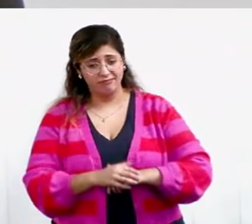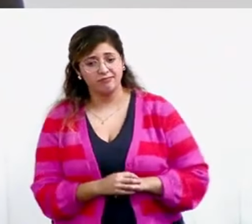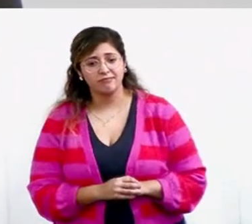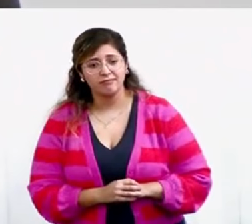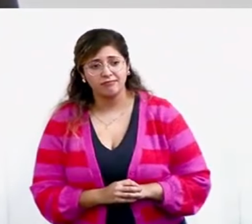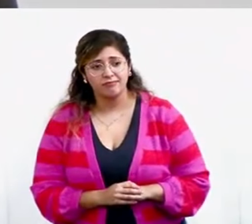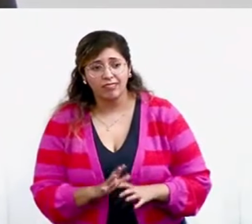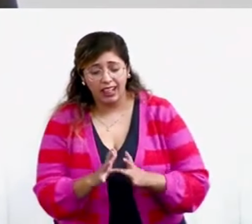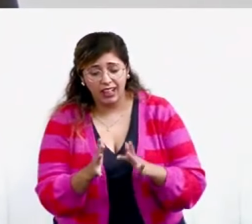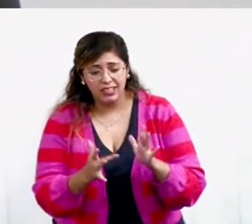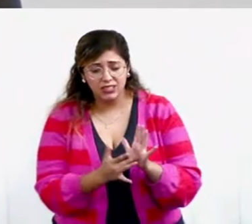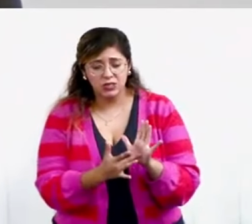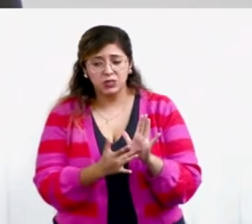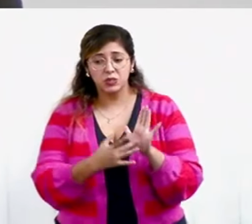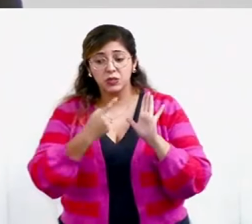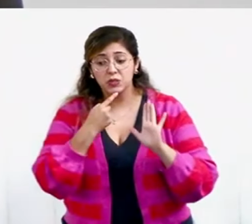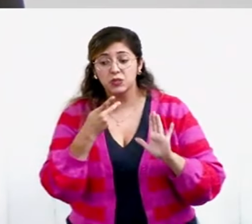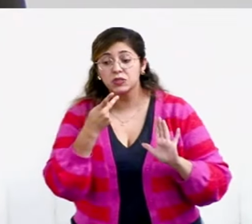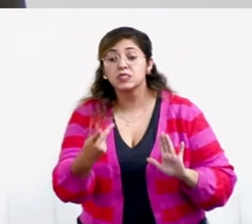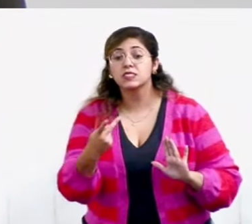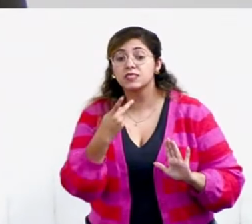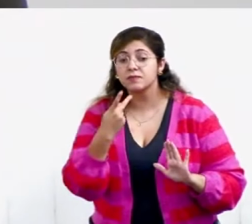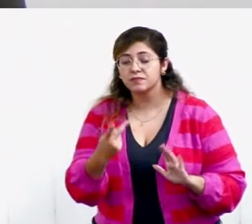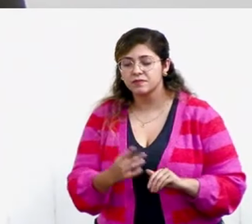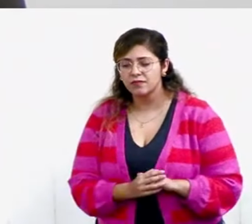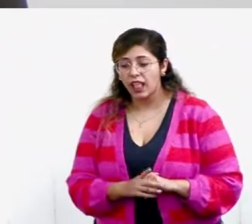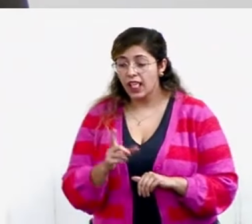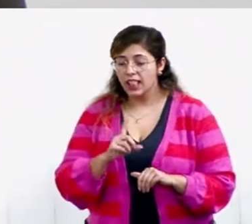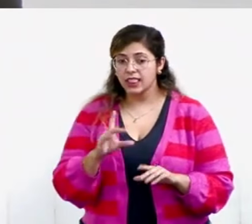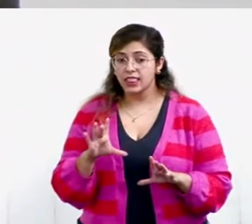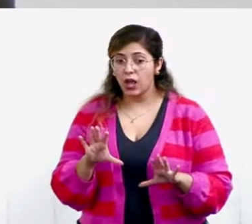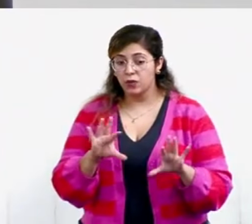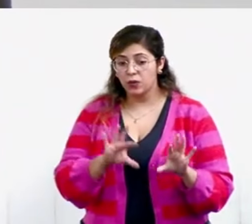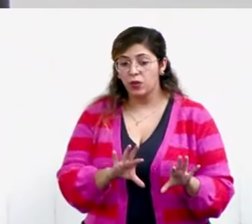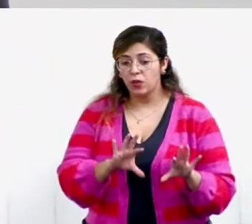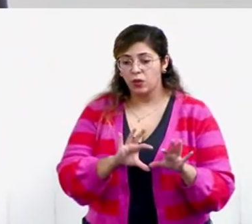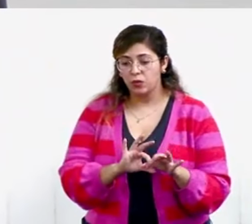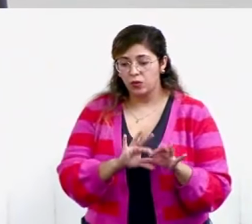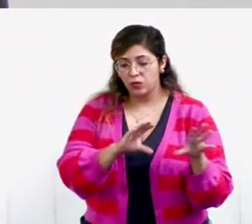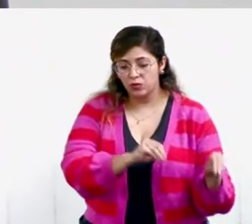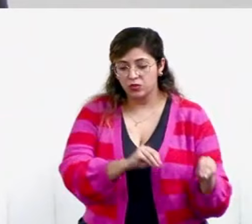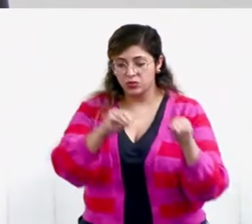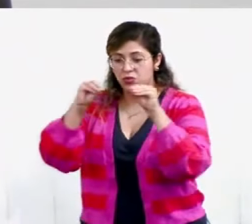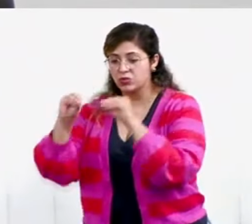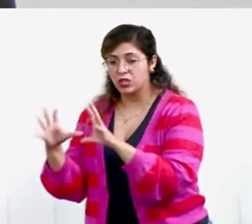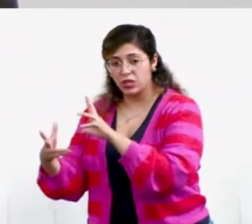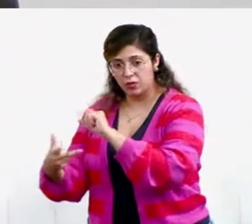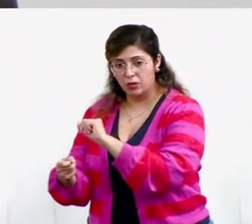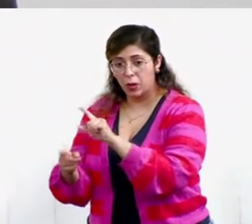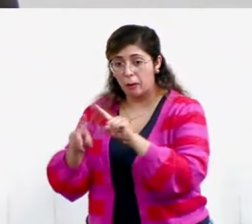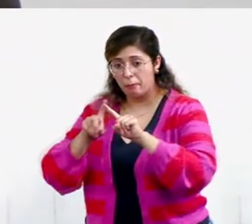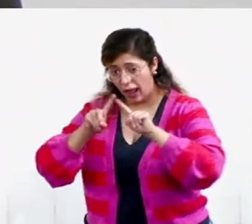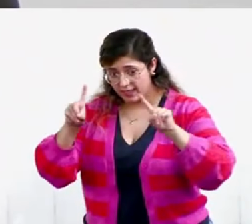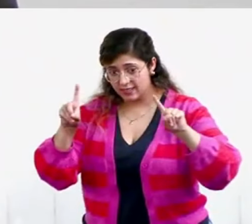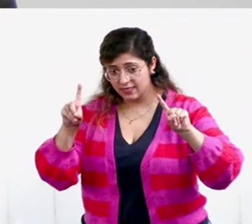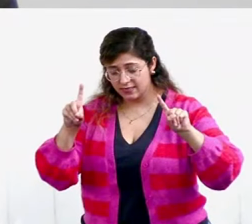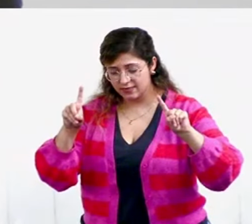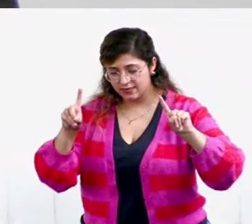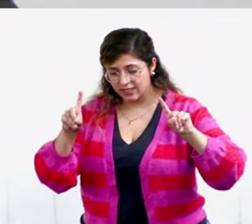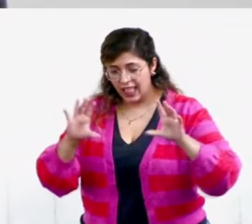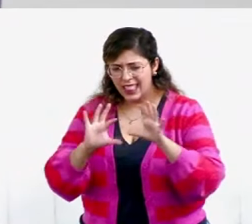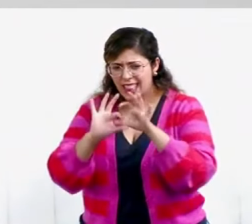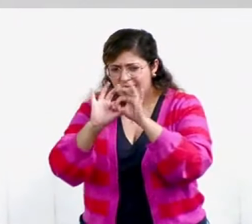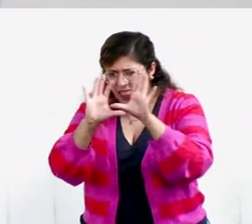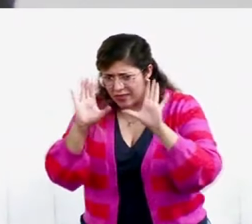Pai, eu não peço que os tire do mundo, mas que livre do mal. Vocês não foram chamados para ser aceitos pelo mundo,